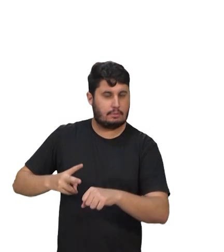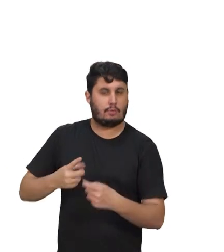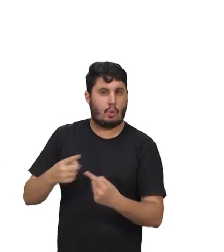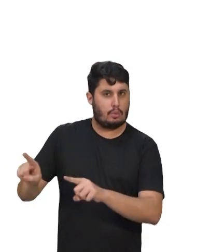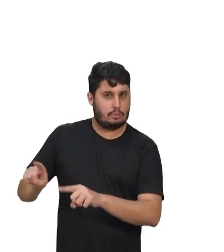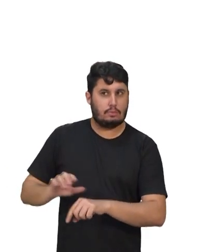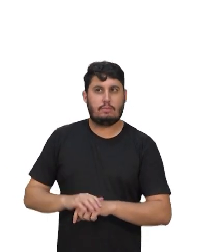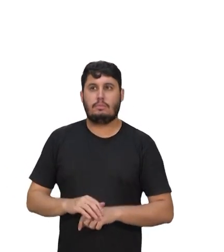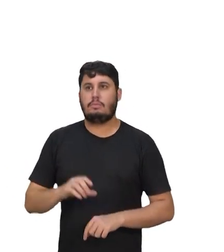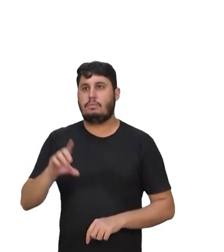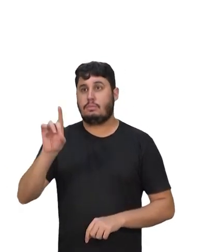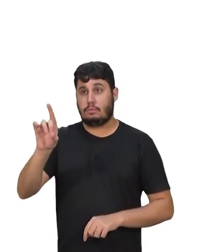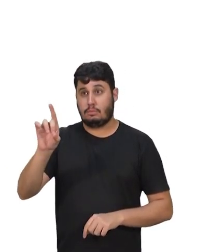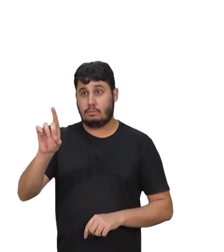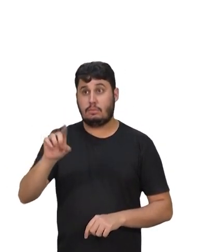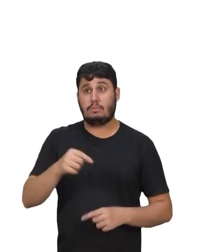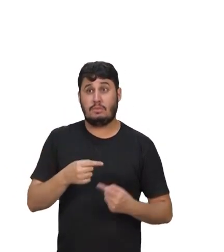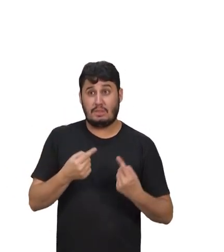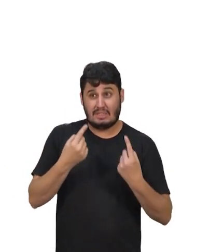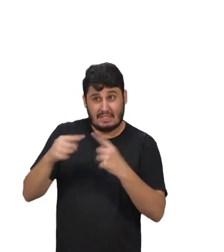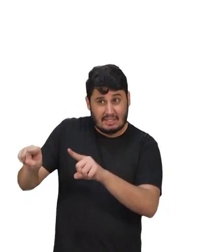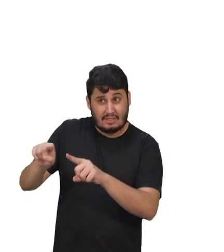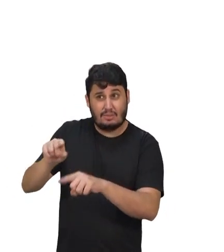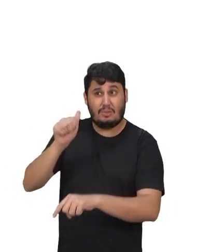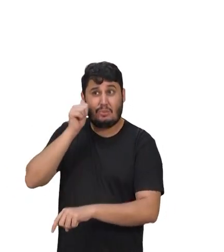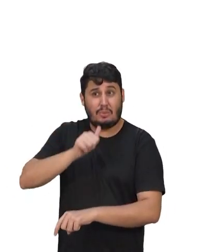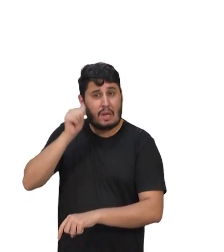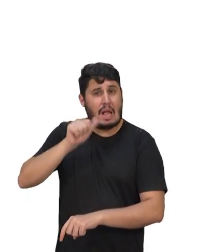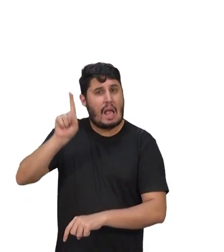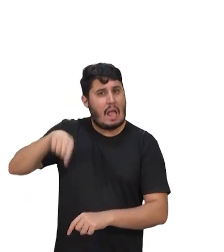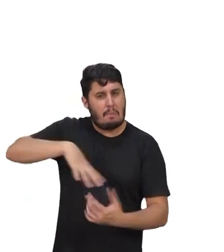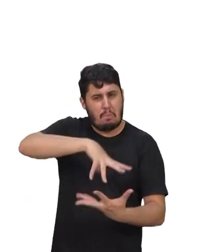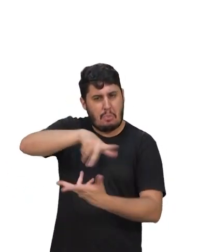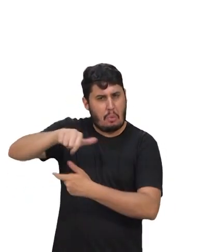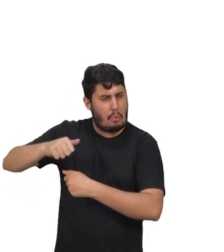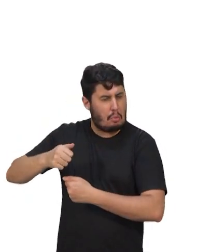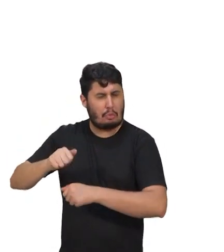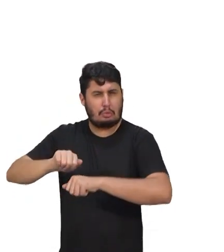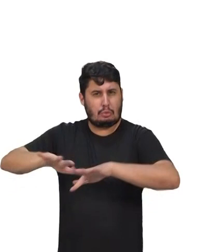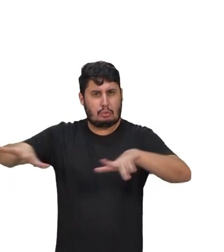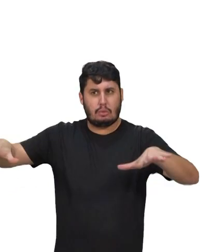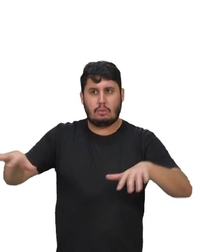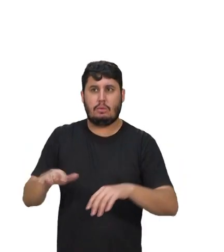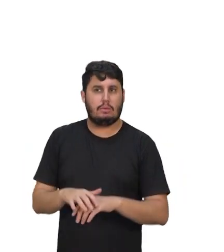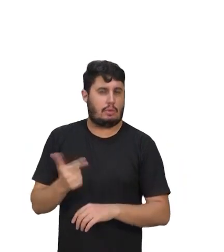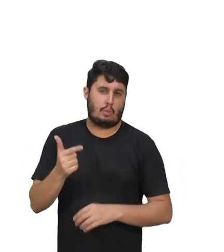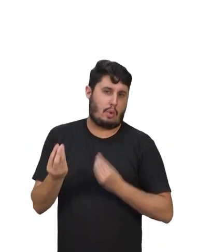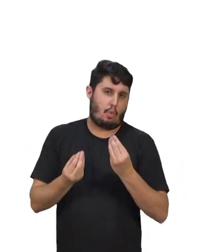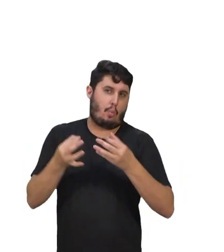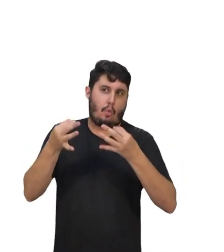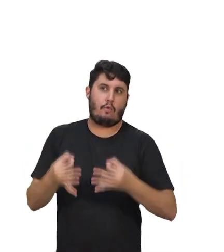partir da imagem, certo? E violência contra a mulher ocorre no ambiente doméstico. Também a gente não pode afirmar que é só no ambiente doméstico que